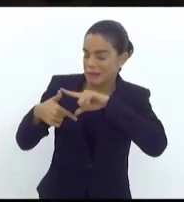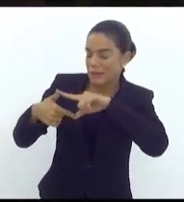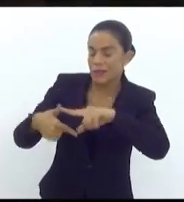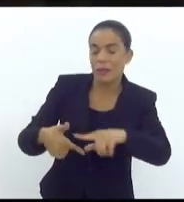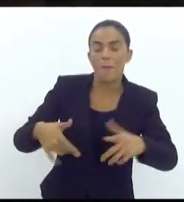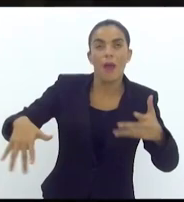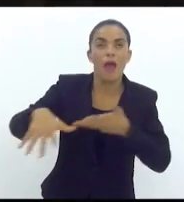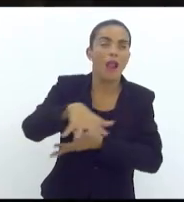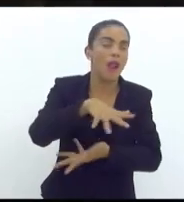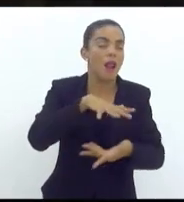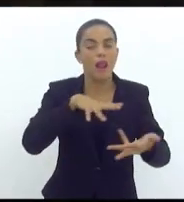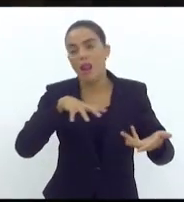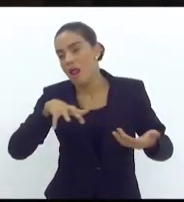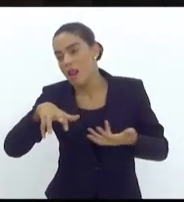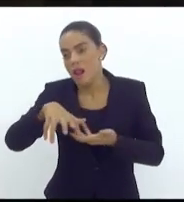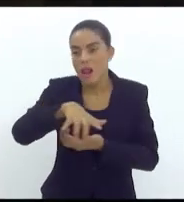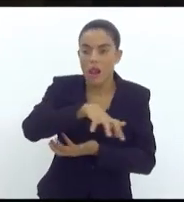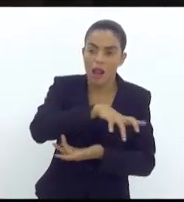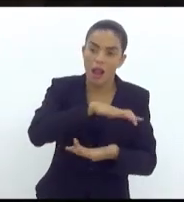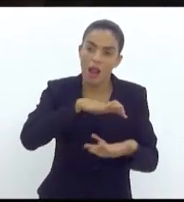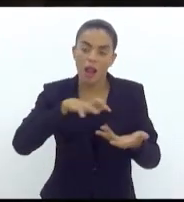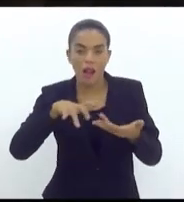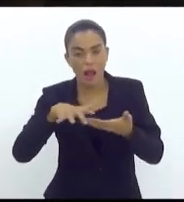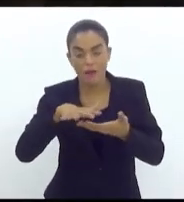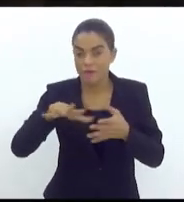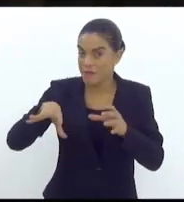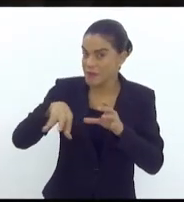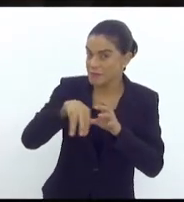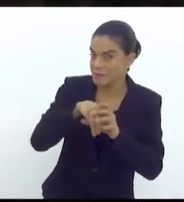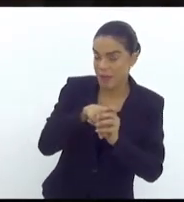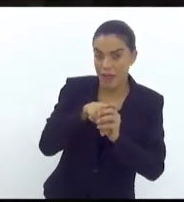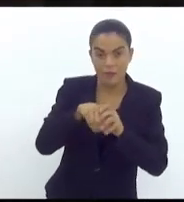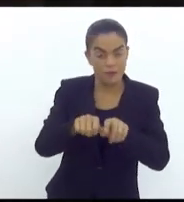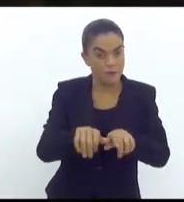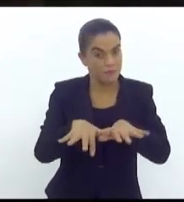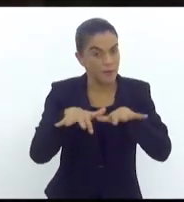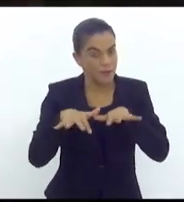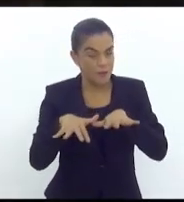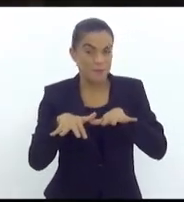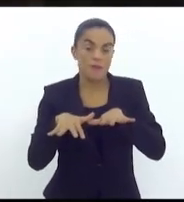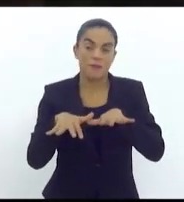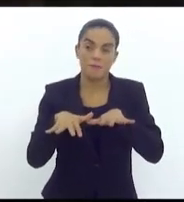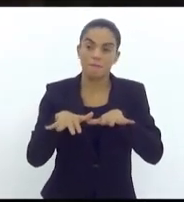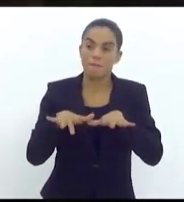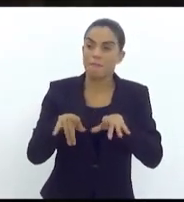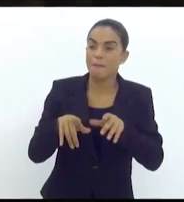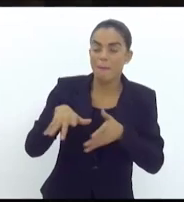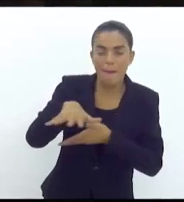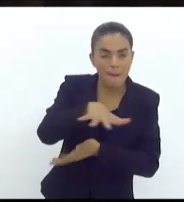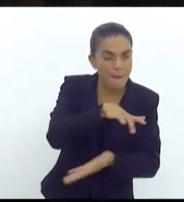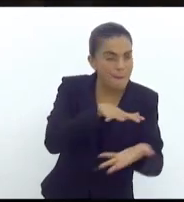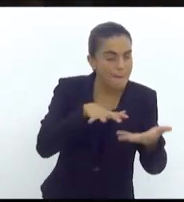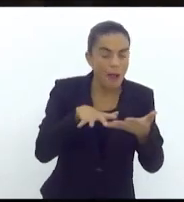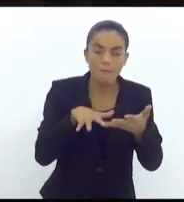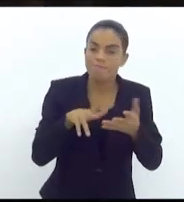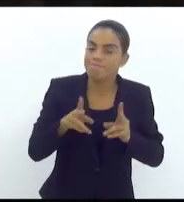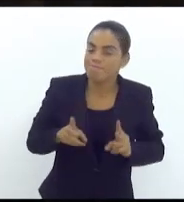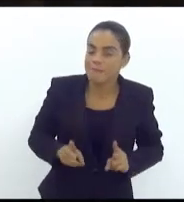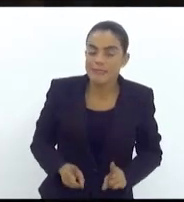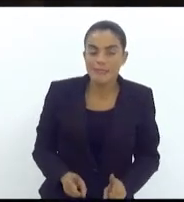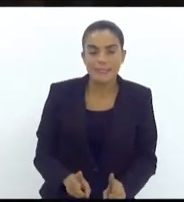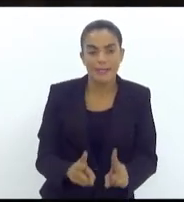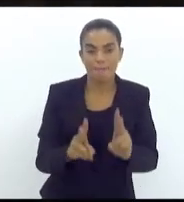polêmicas que faz parte do Parlamento e os seus problemas devem ser sempre